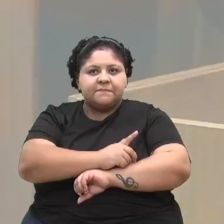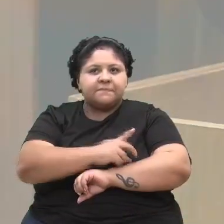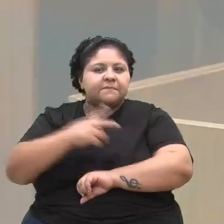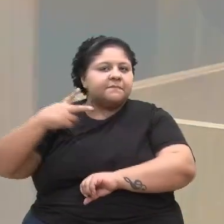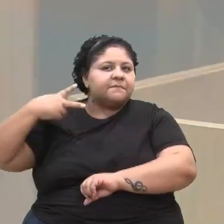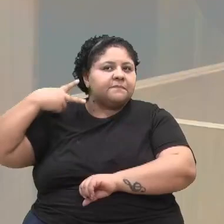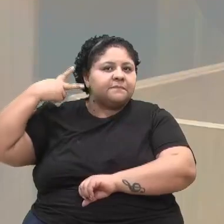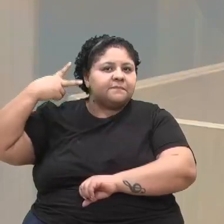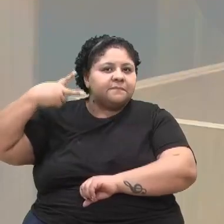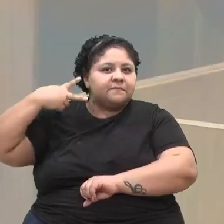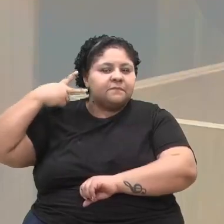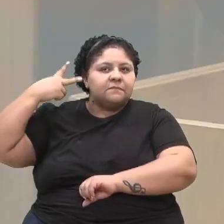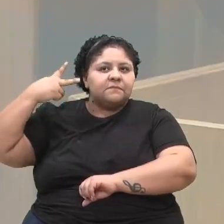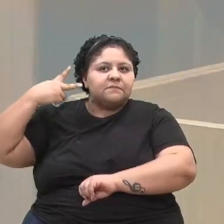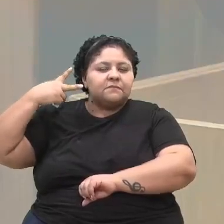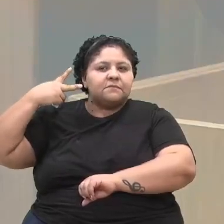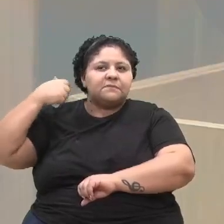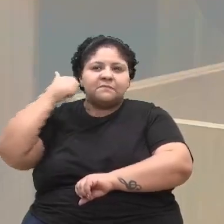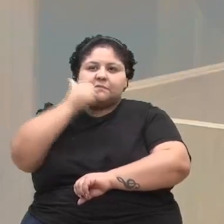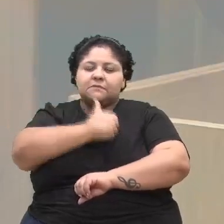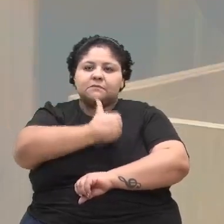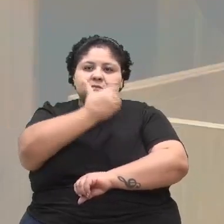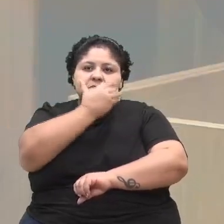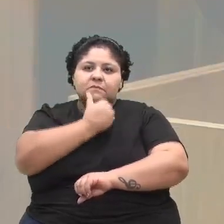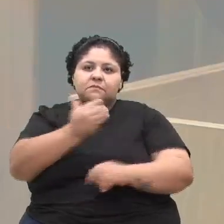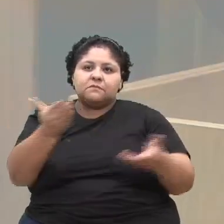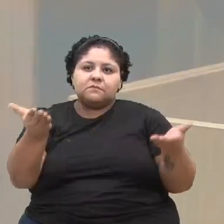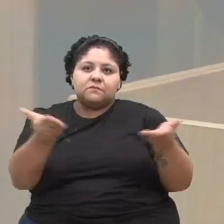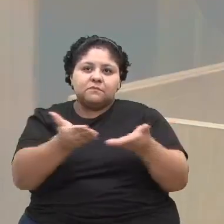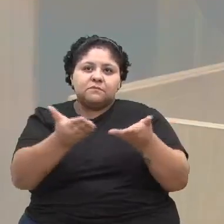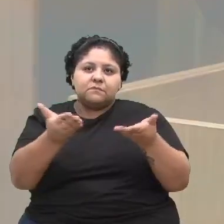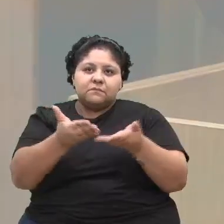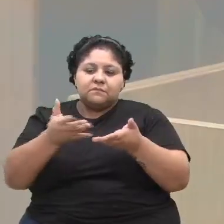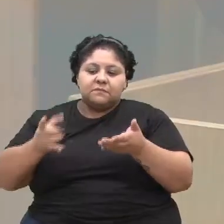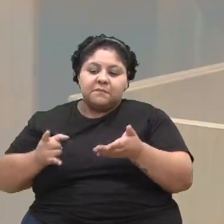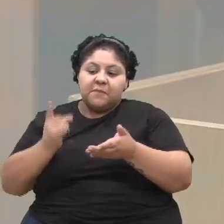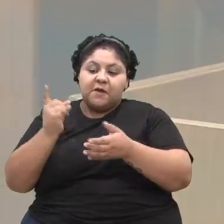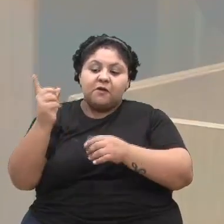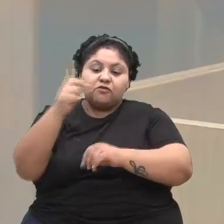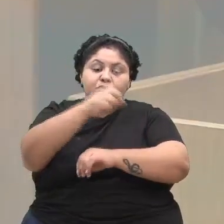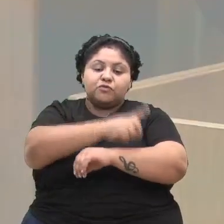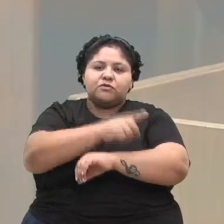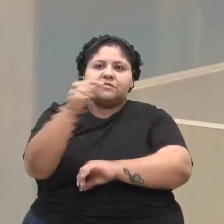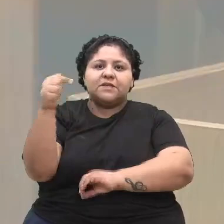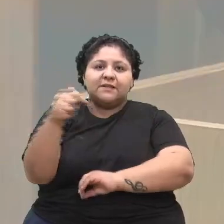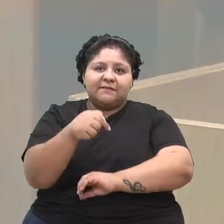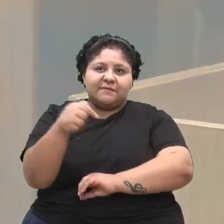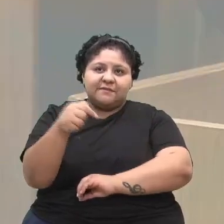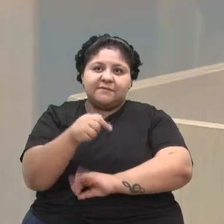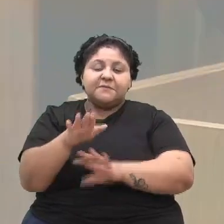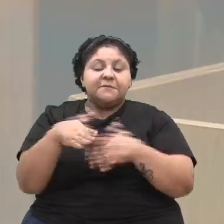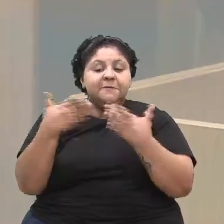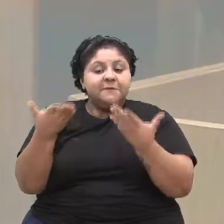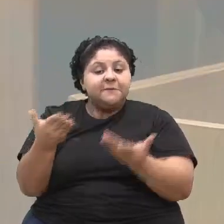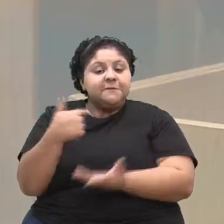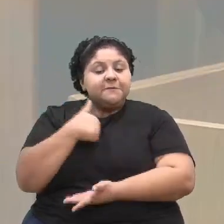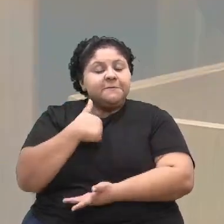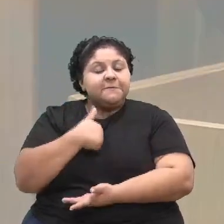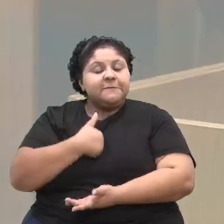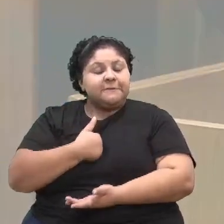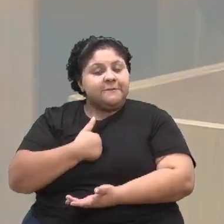vereadores, senhoras vereadoras. Hoje é o meu último dia aqui, então eu vim